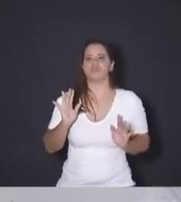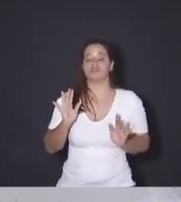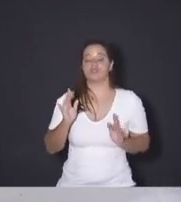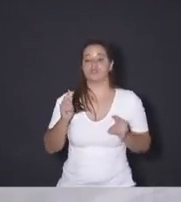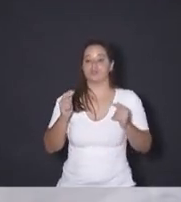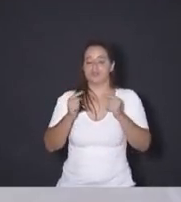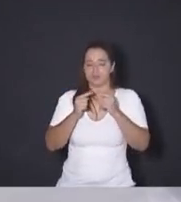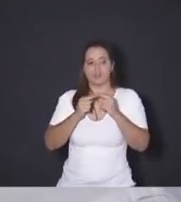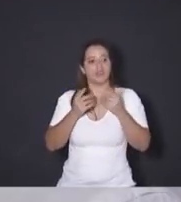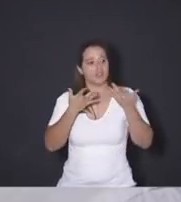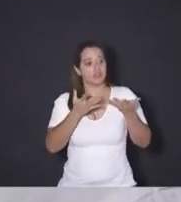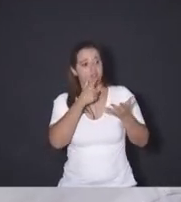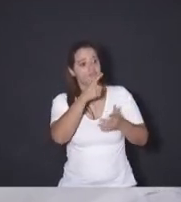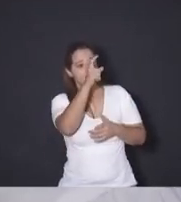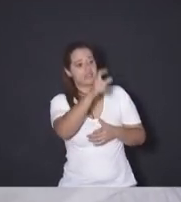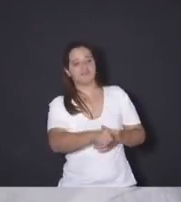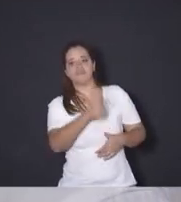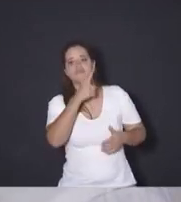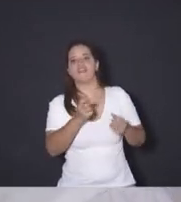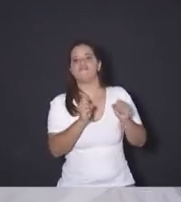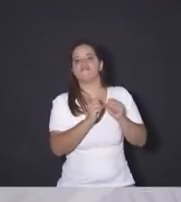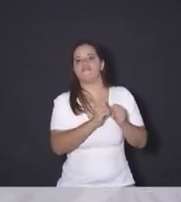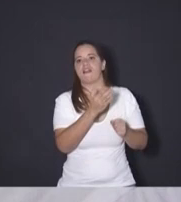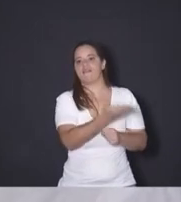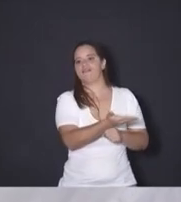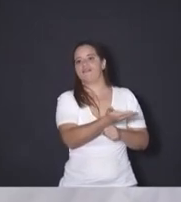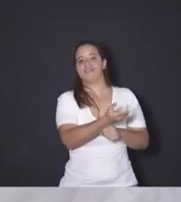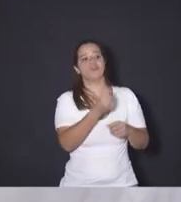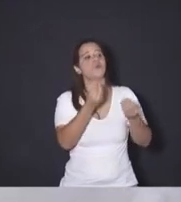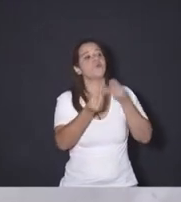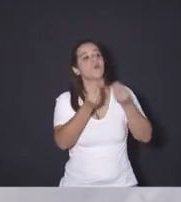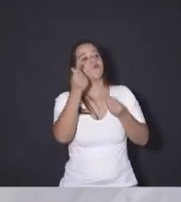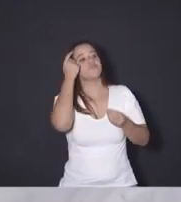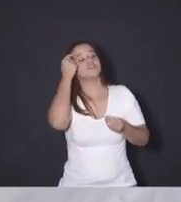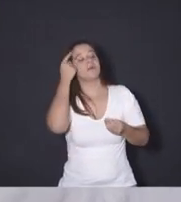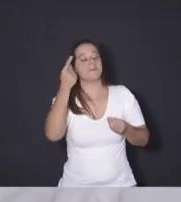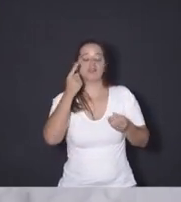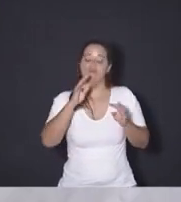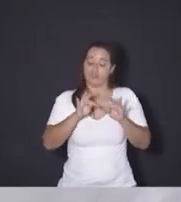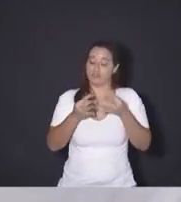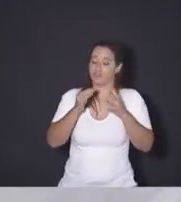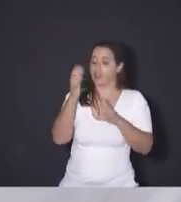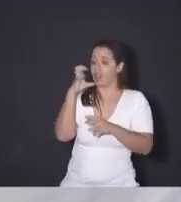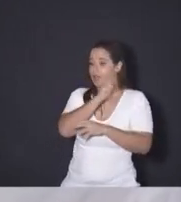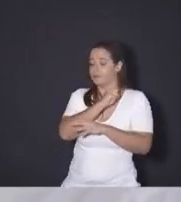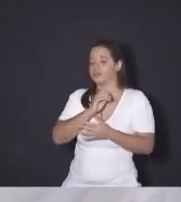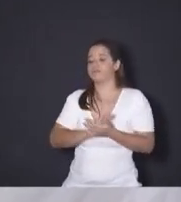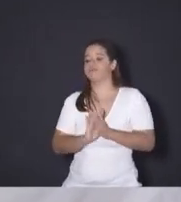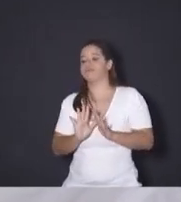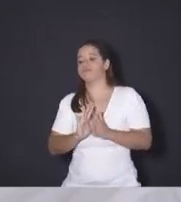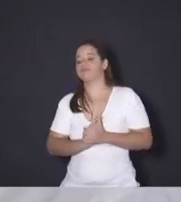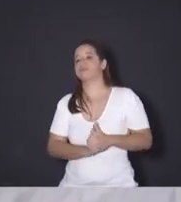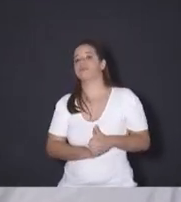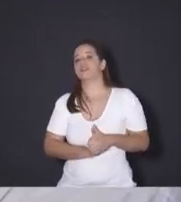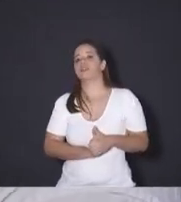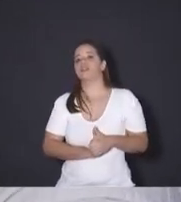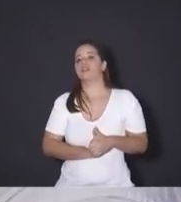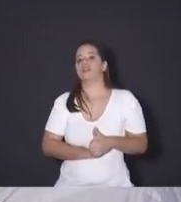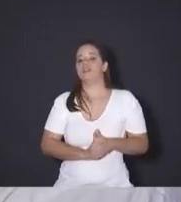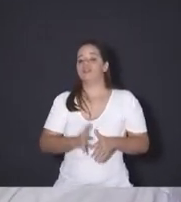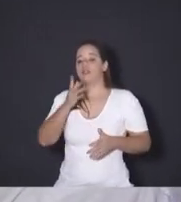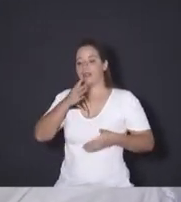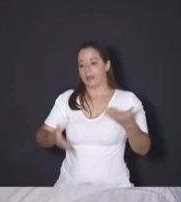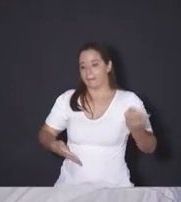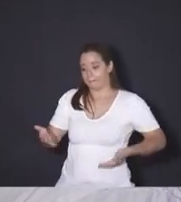ao mesmo tempo disse então você vai ser o curador disso o que você pensa eu digo vou dizer simplesmente que pensa rapidamente a